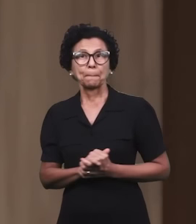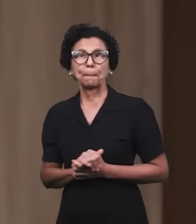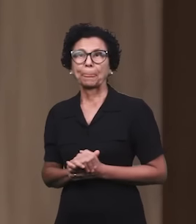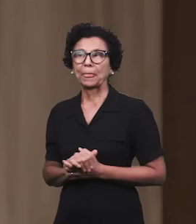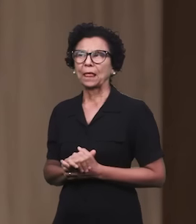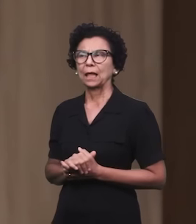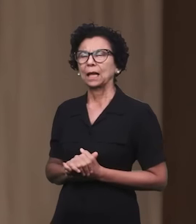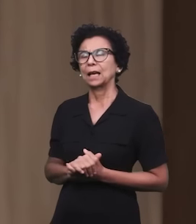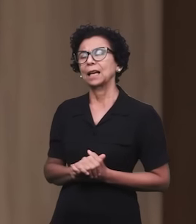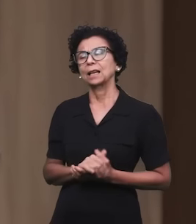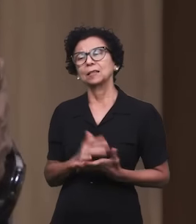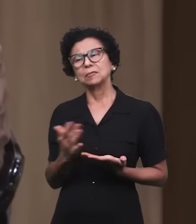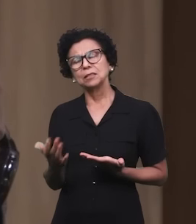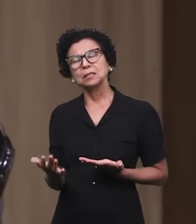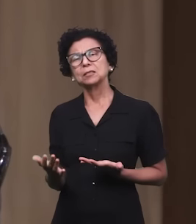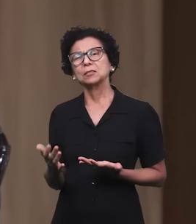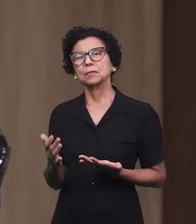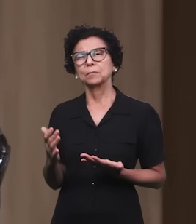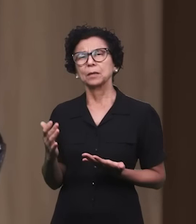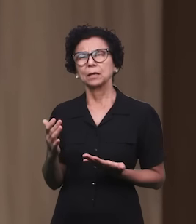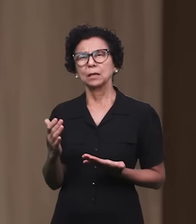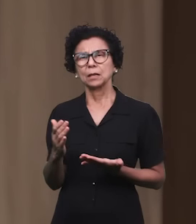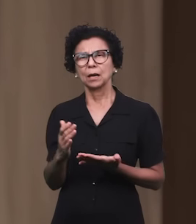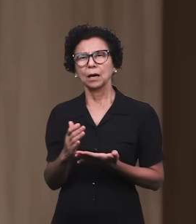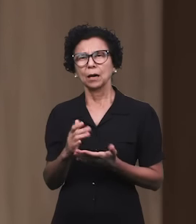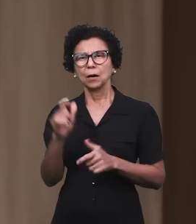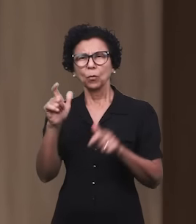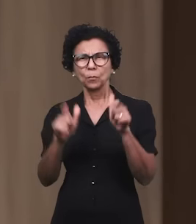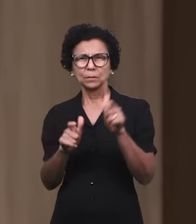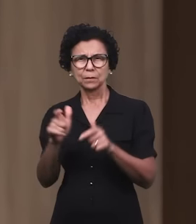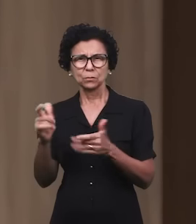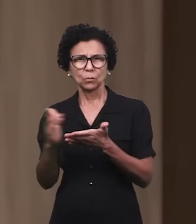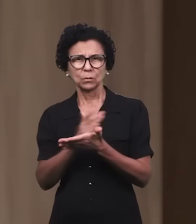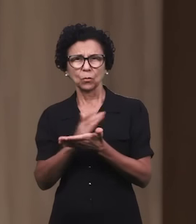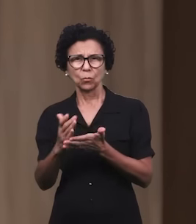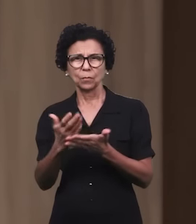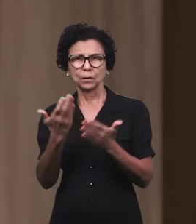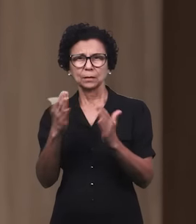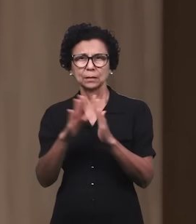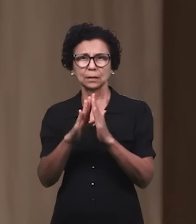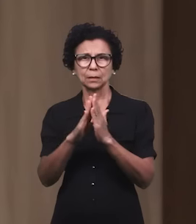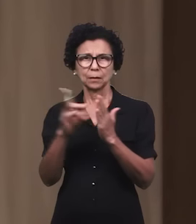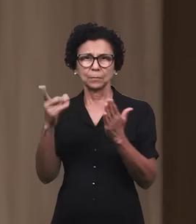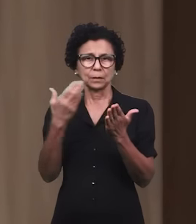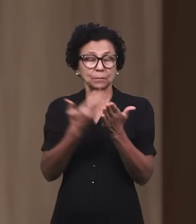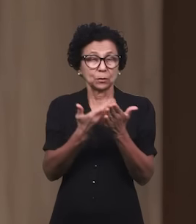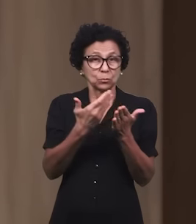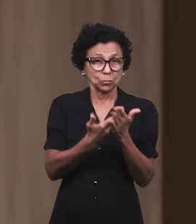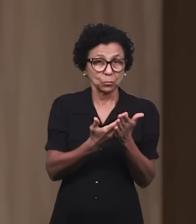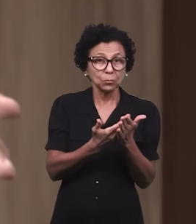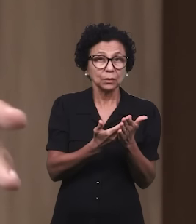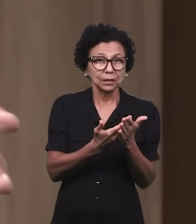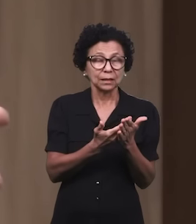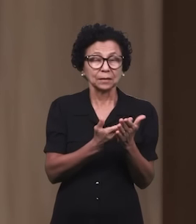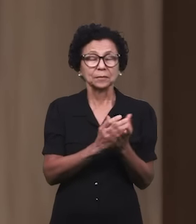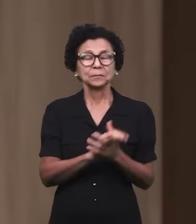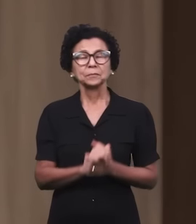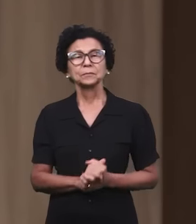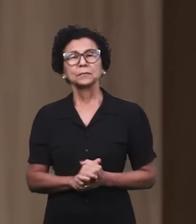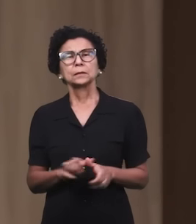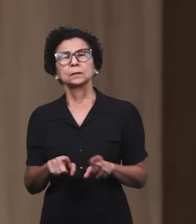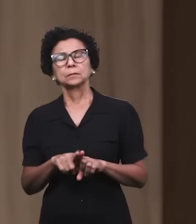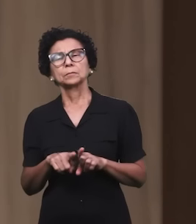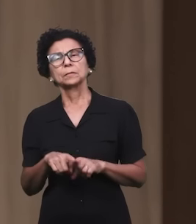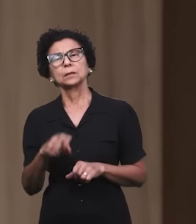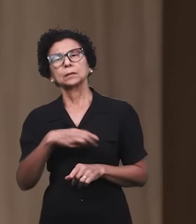participa, e alguns estudiosos da Bíblia, como Maria, ela tem ali uma participação